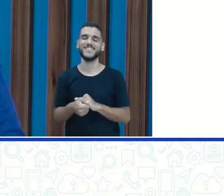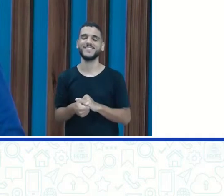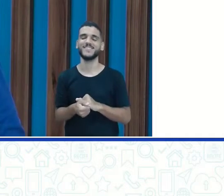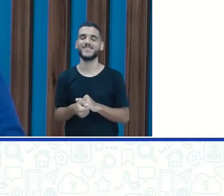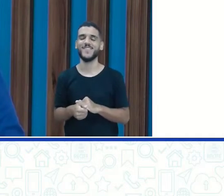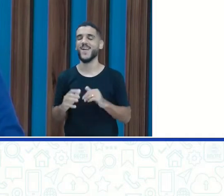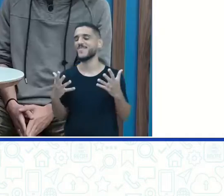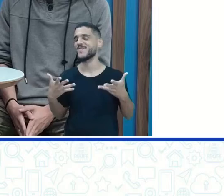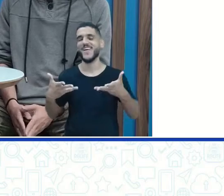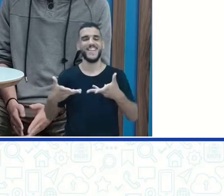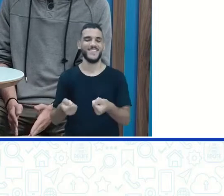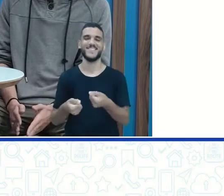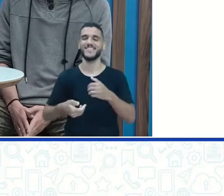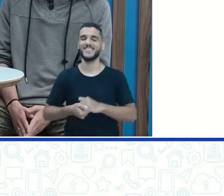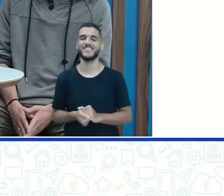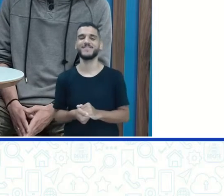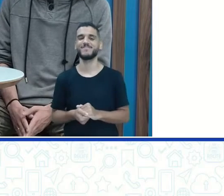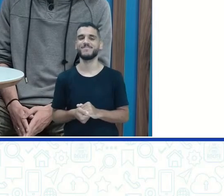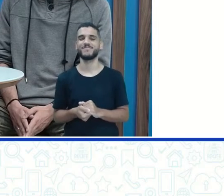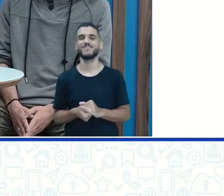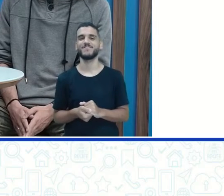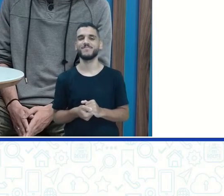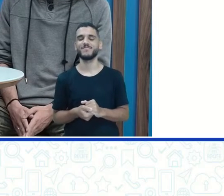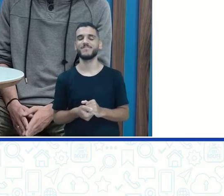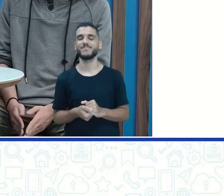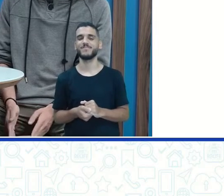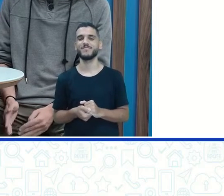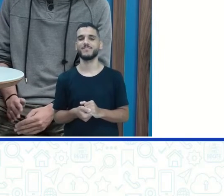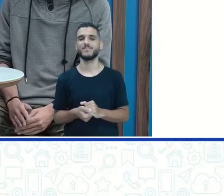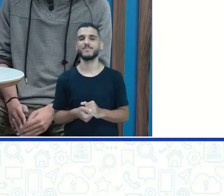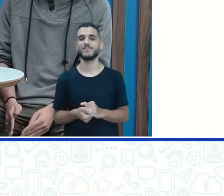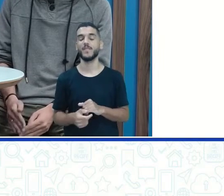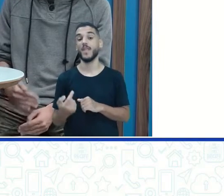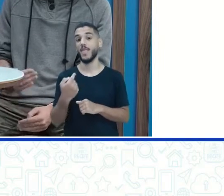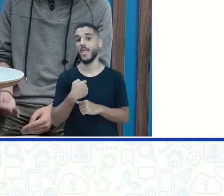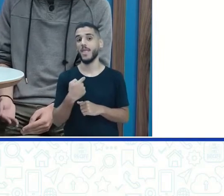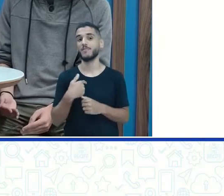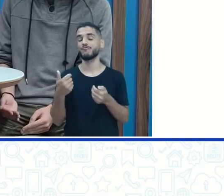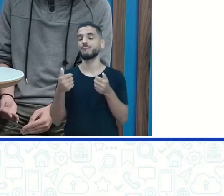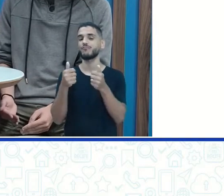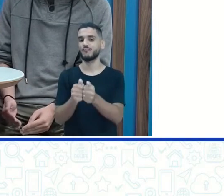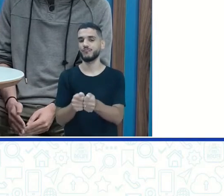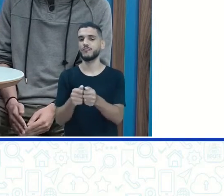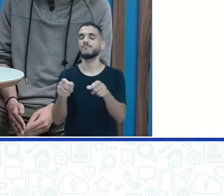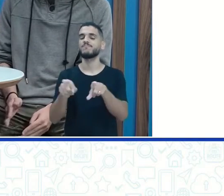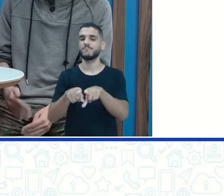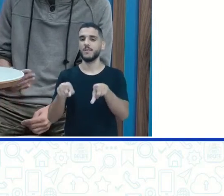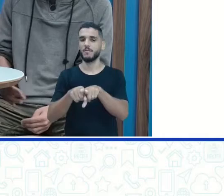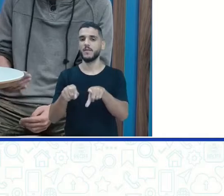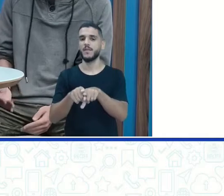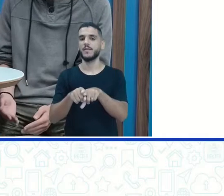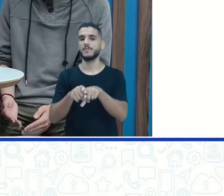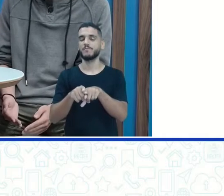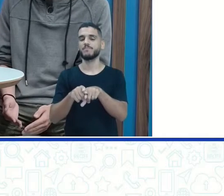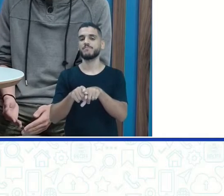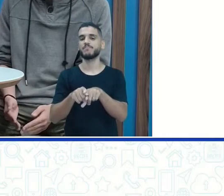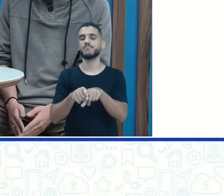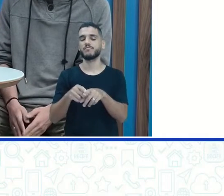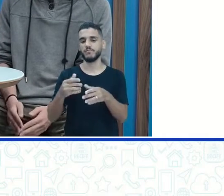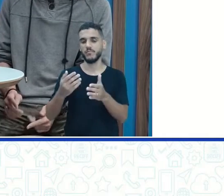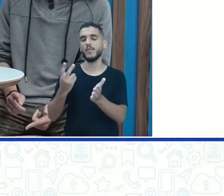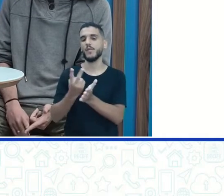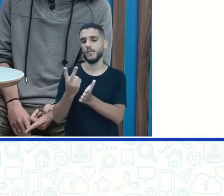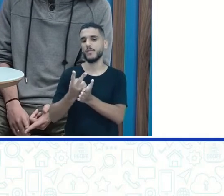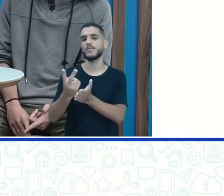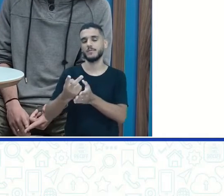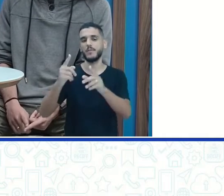carinho, maravilhoso. Aí, eu tô fazendo com ele também essa continuação desse projeto.